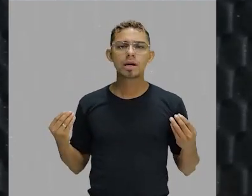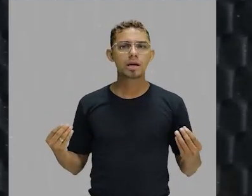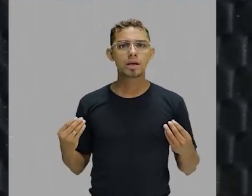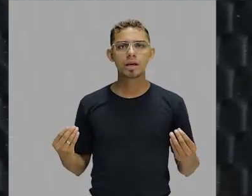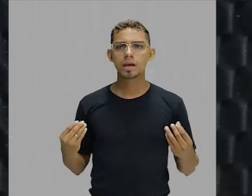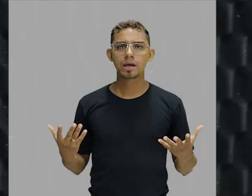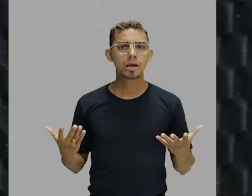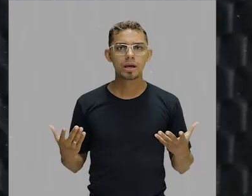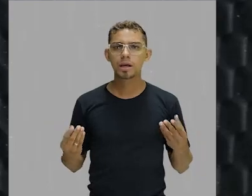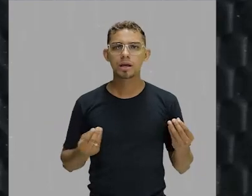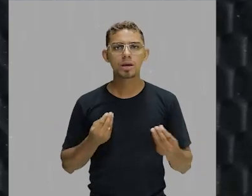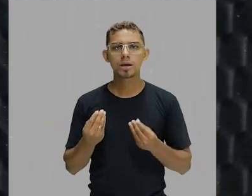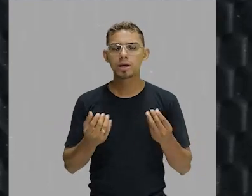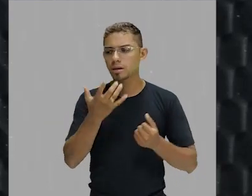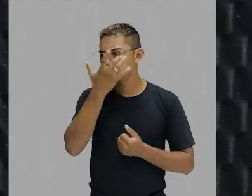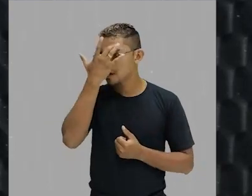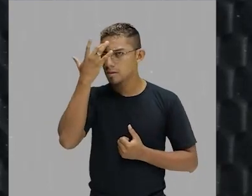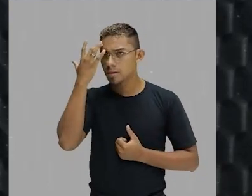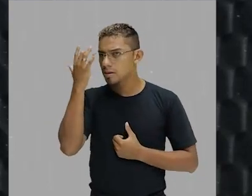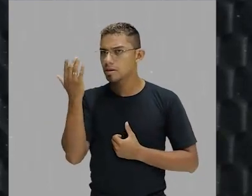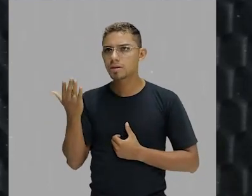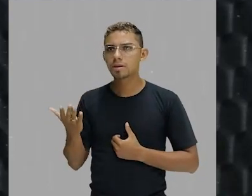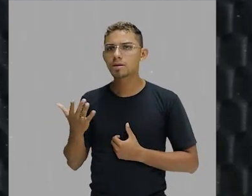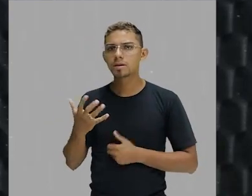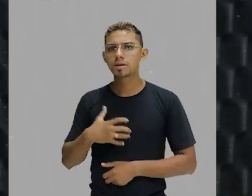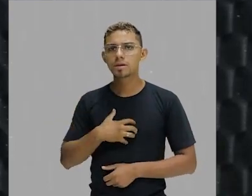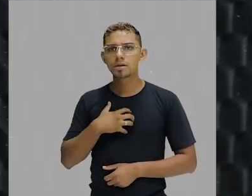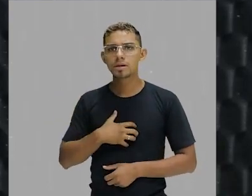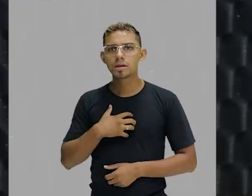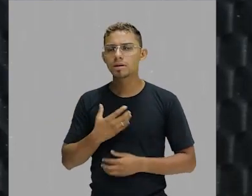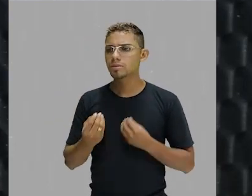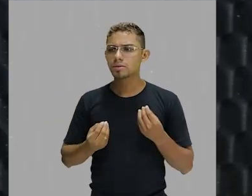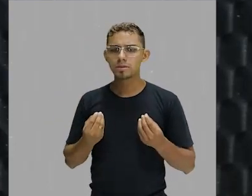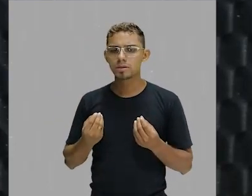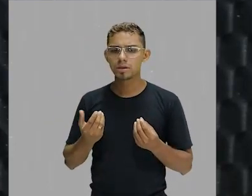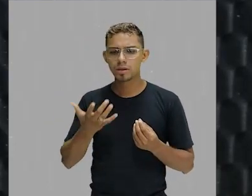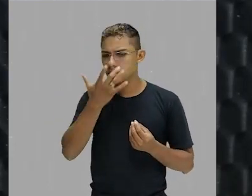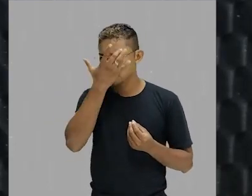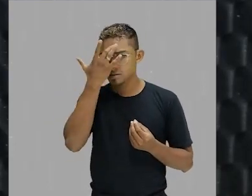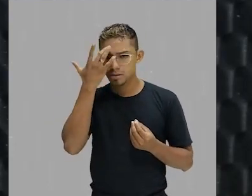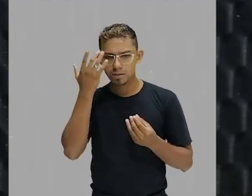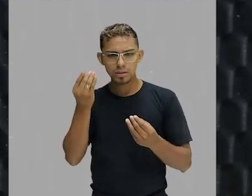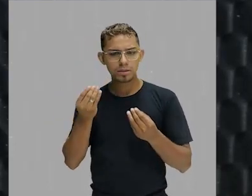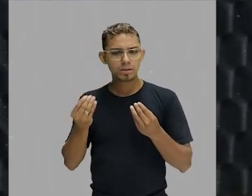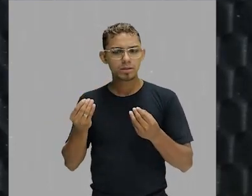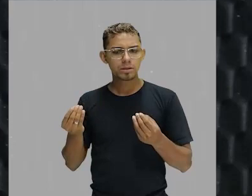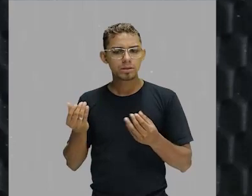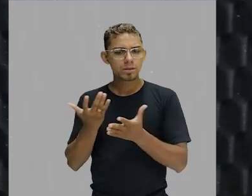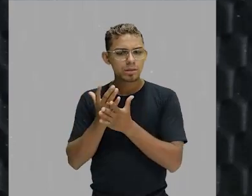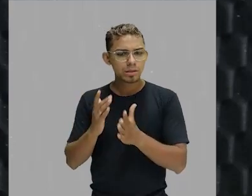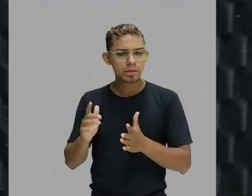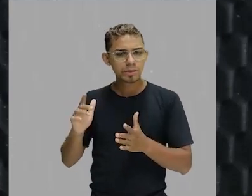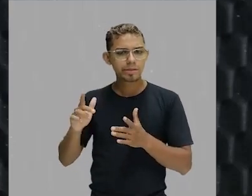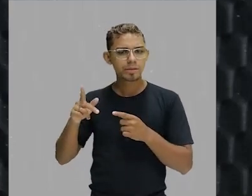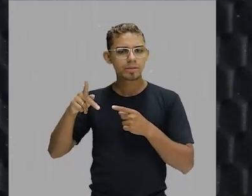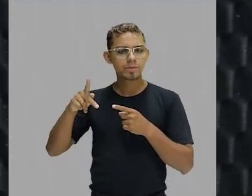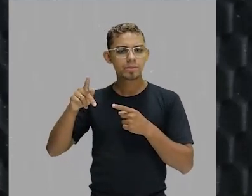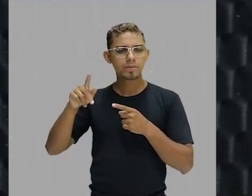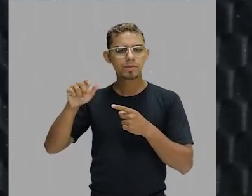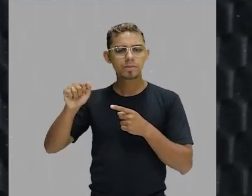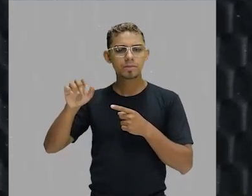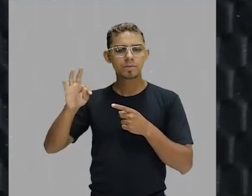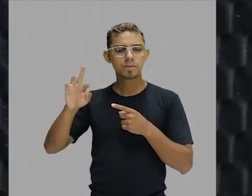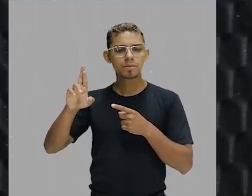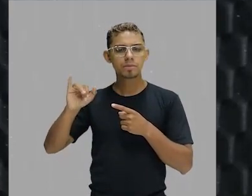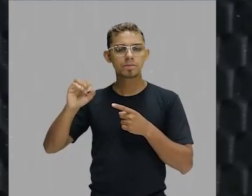necessidade de uma criatura dessa, que me irrita profundamente, fazer essa destruição do patrimônio, que não é só